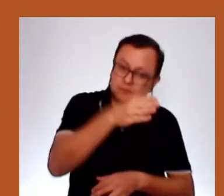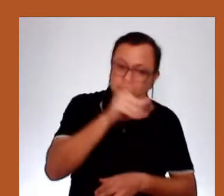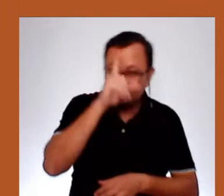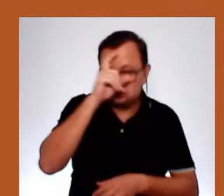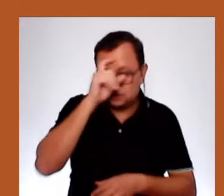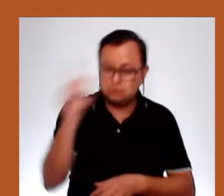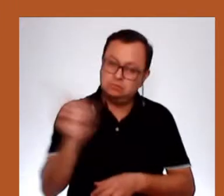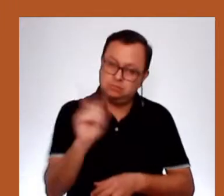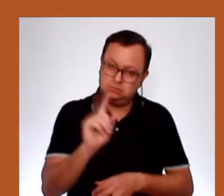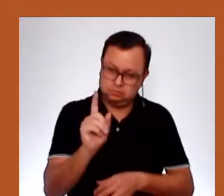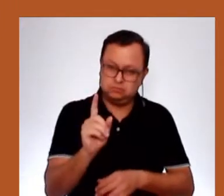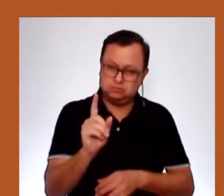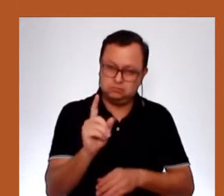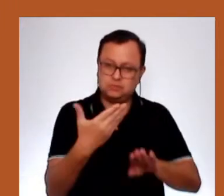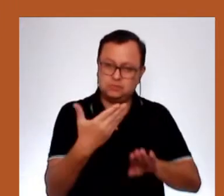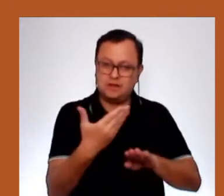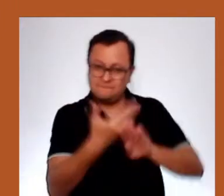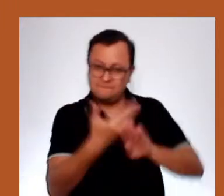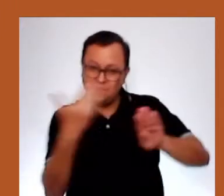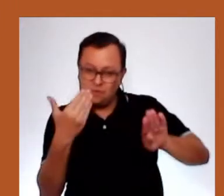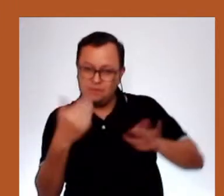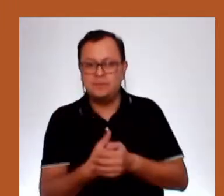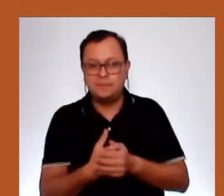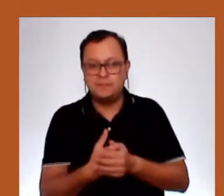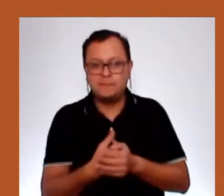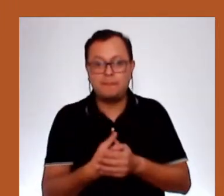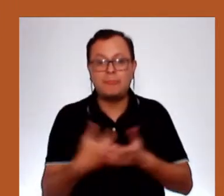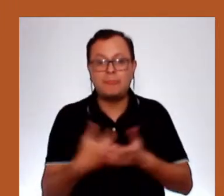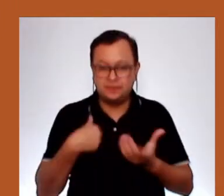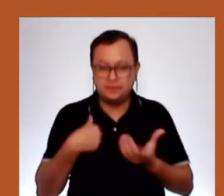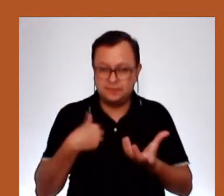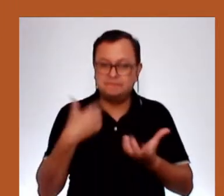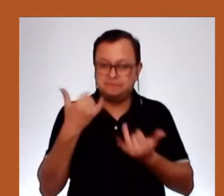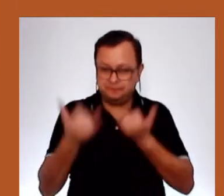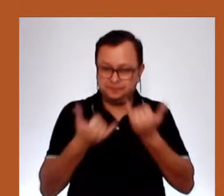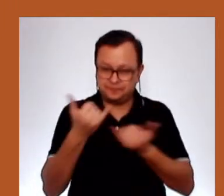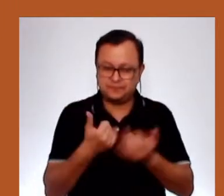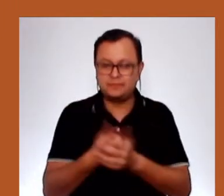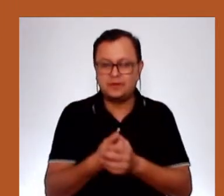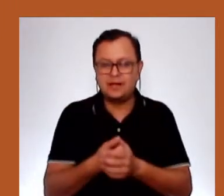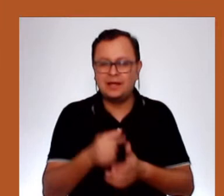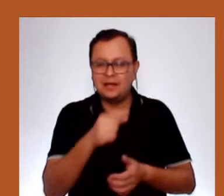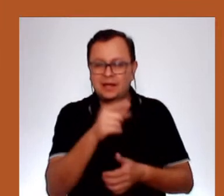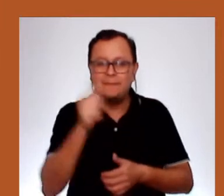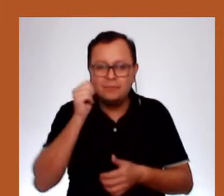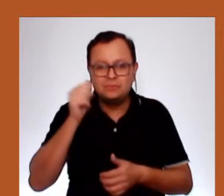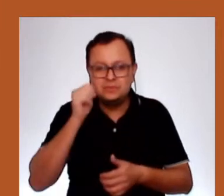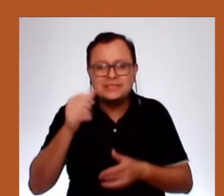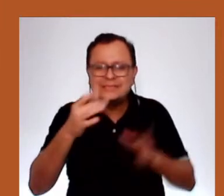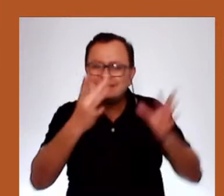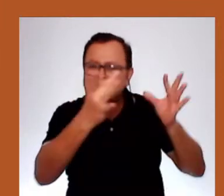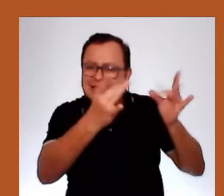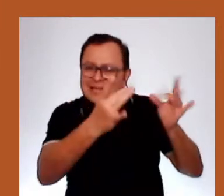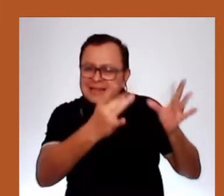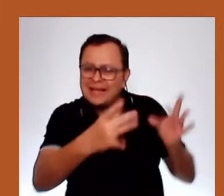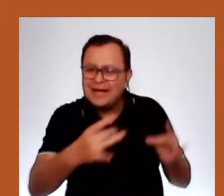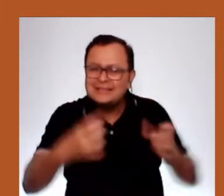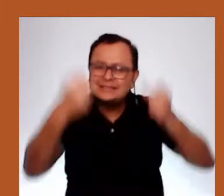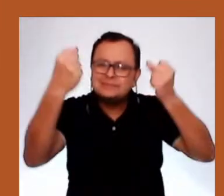fora. A minha brincadeira é a seguinte. Eu acho que aquela descrição que ela faz para a